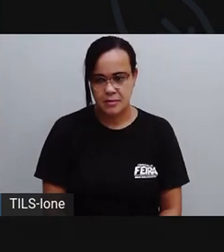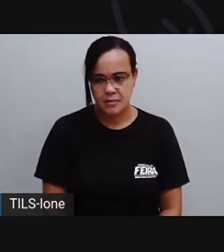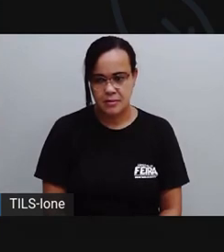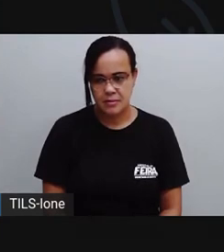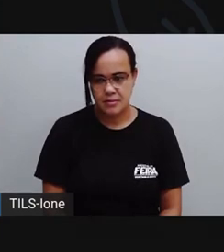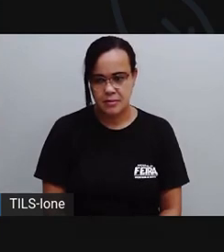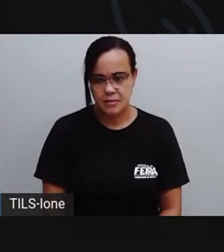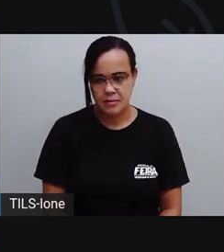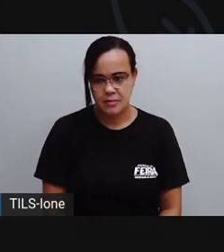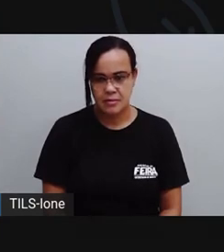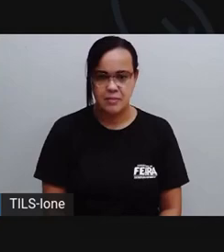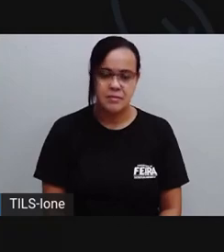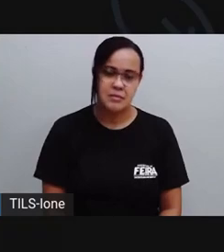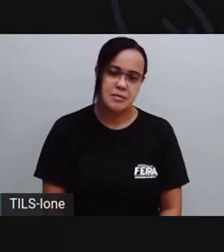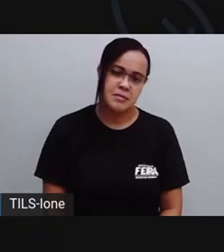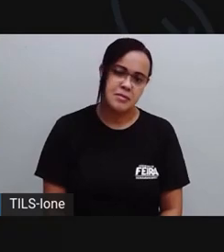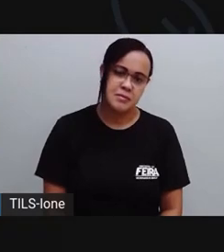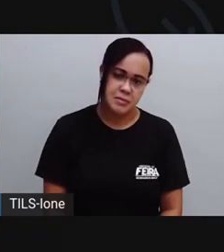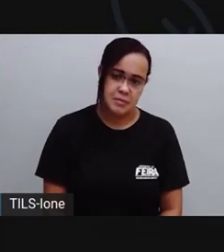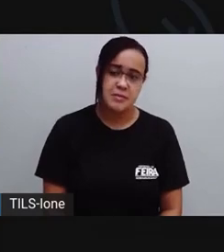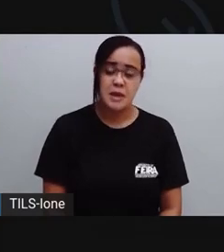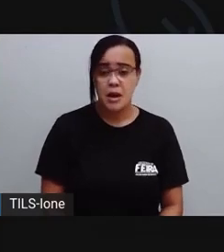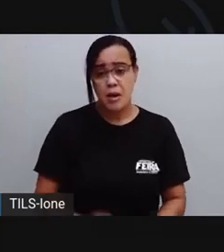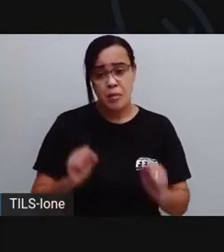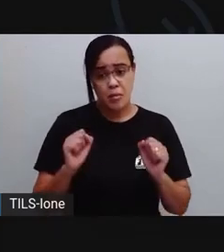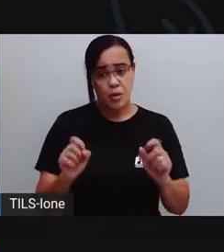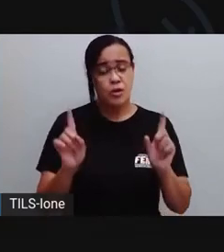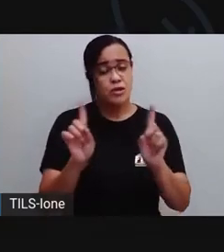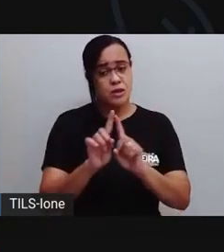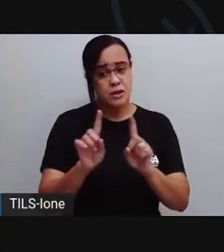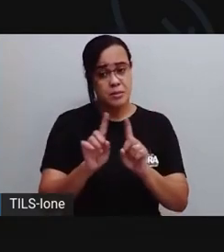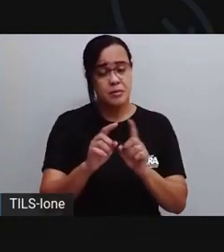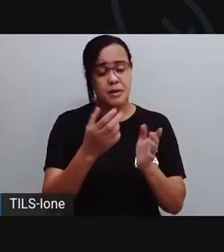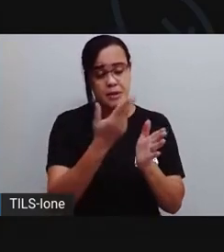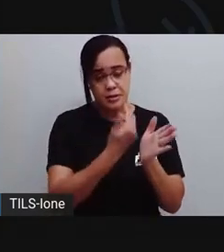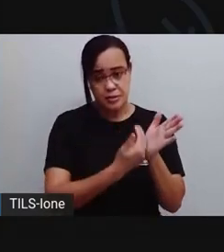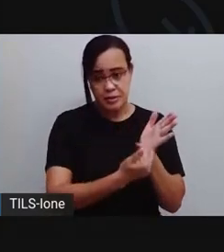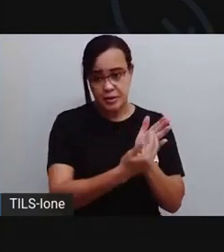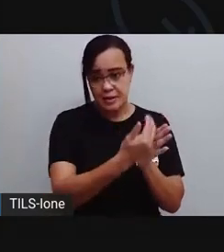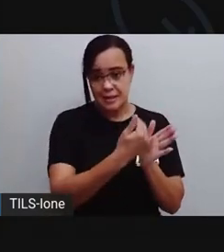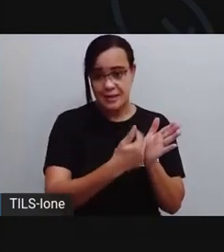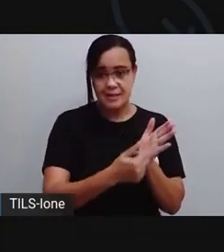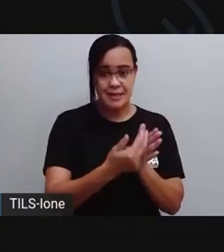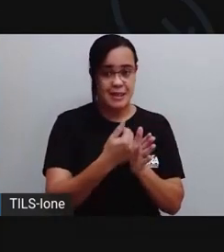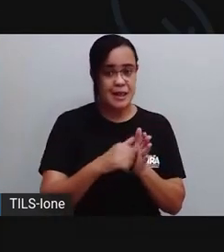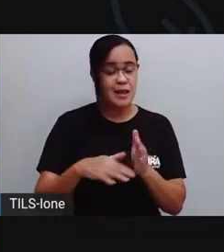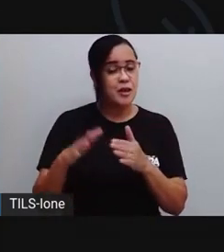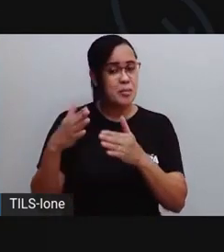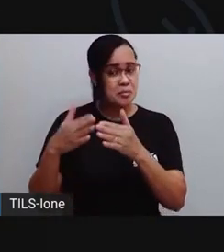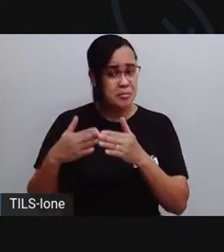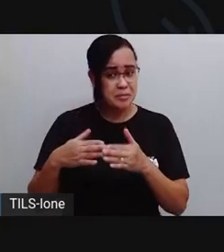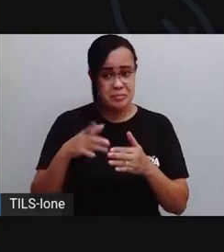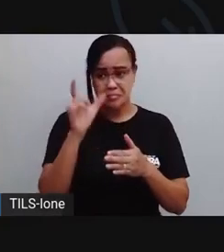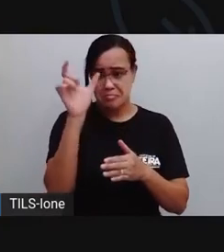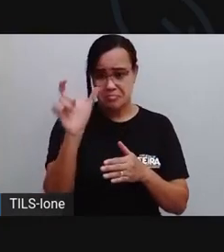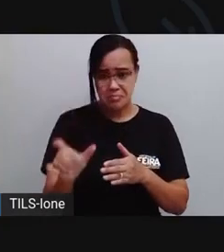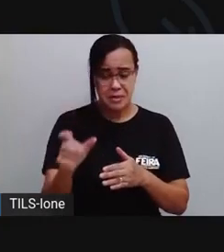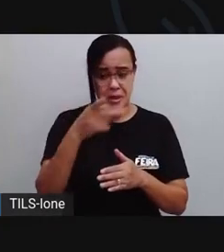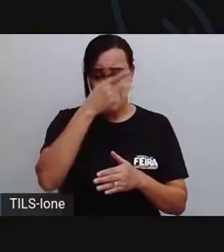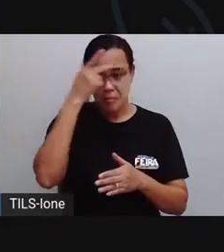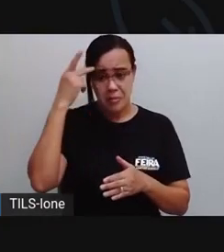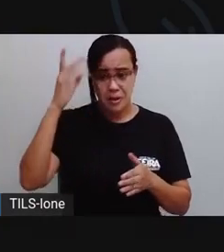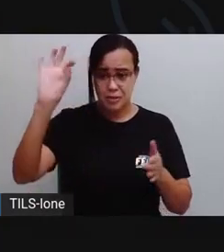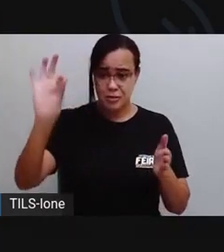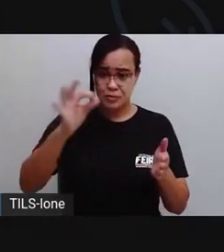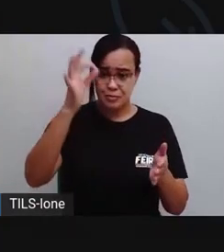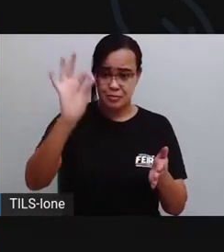Isso, você pode, ó, fazer o desenho e pedir para alguém bordar, né, com linha de crochê, linha de ponto